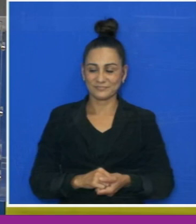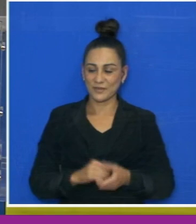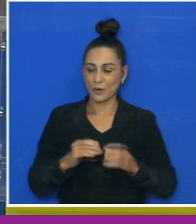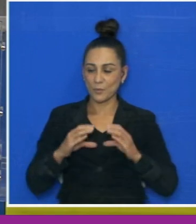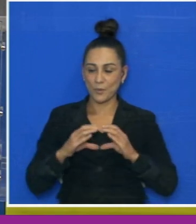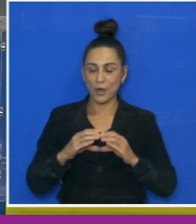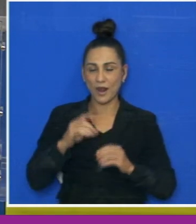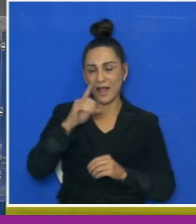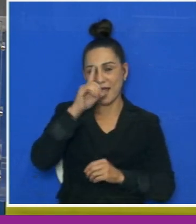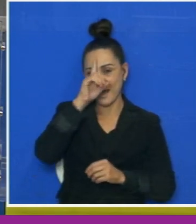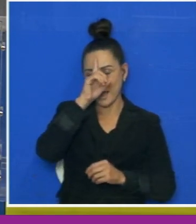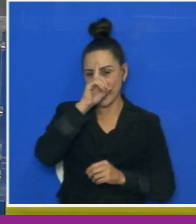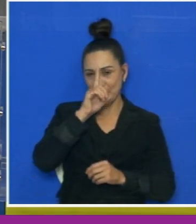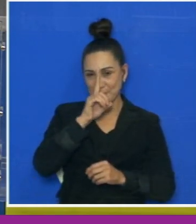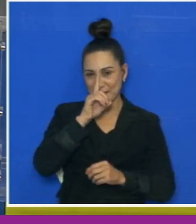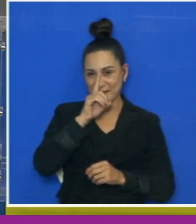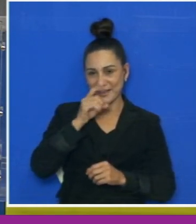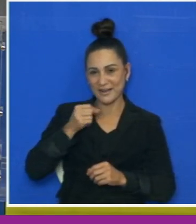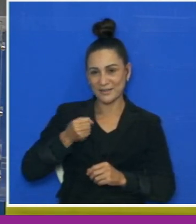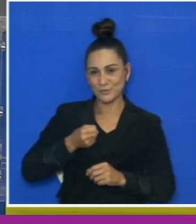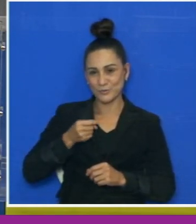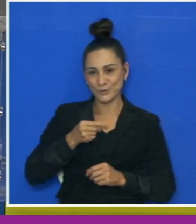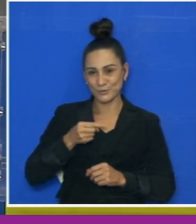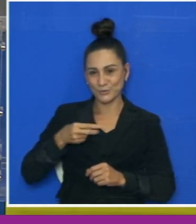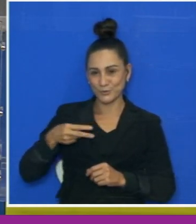Bola amarela número 12.